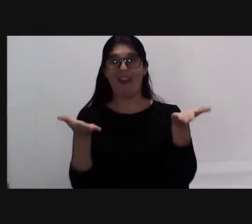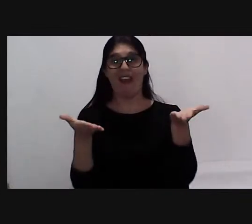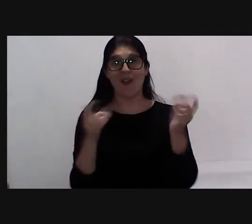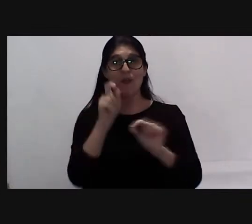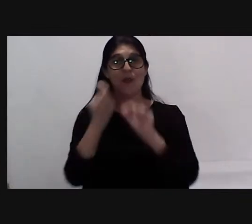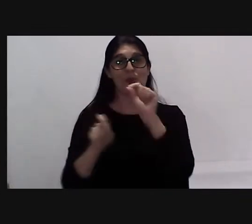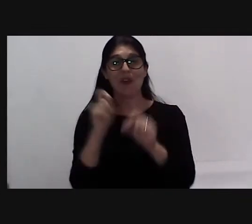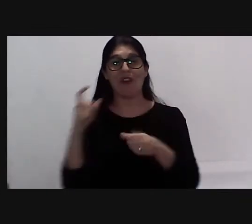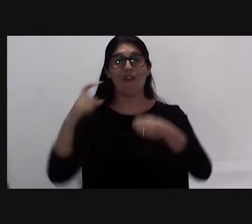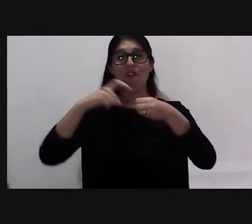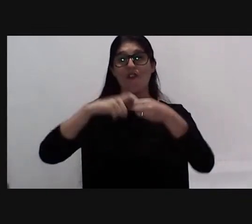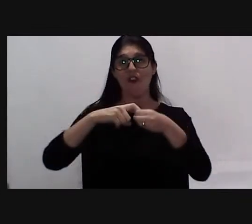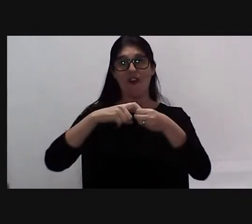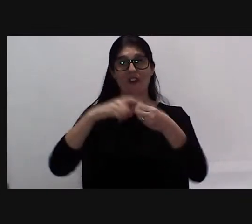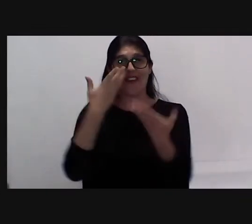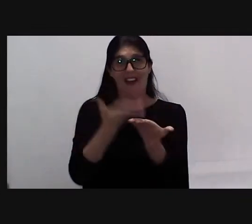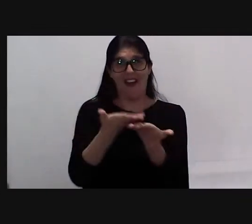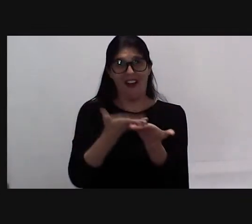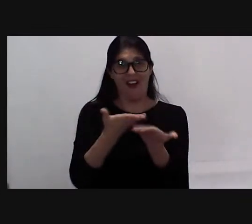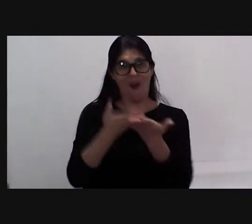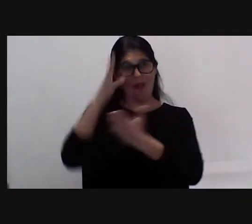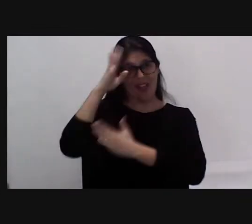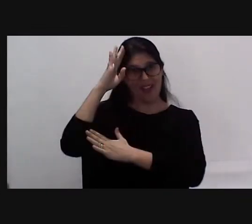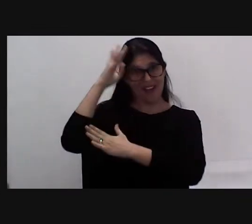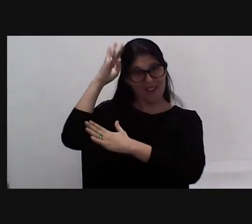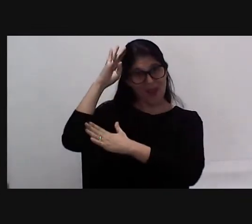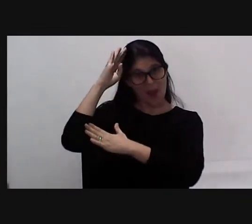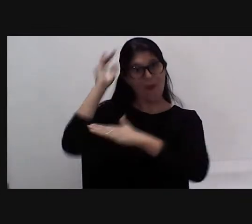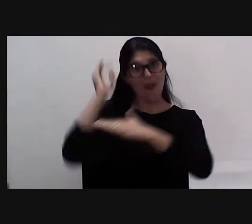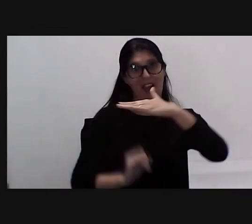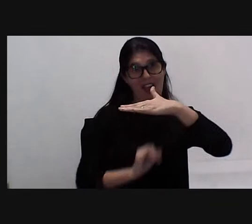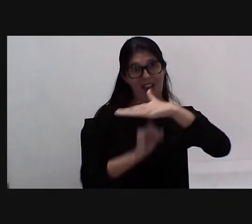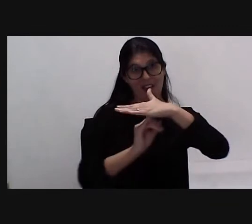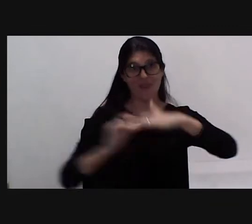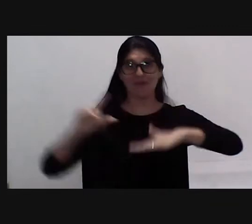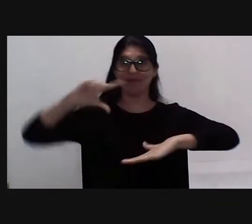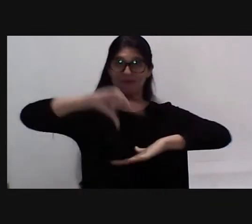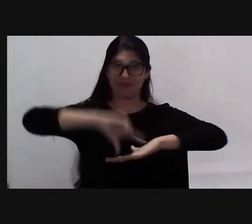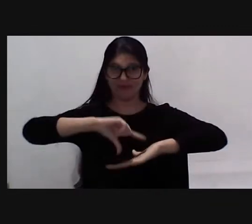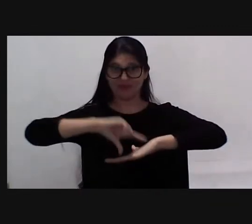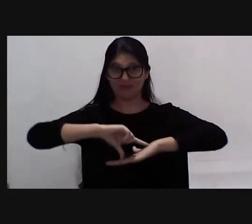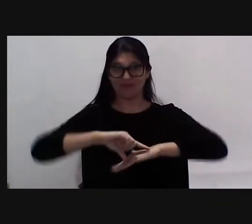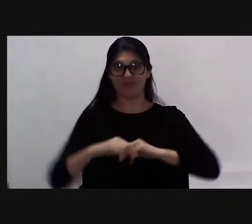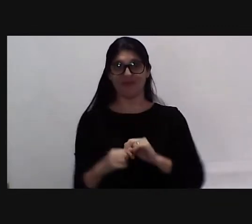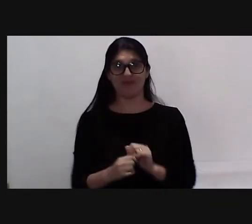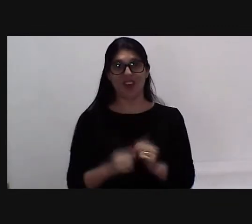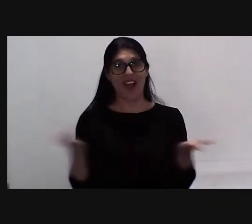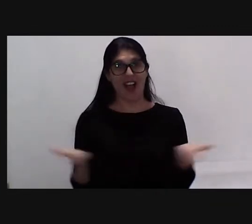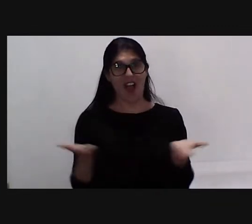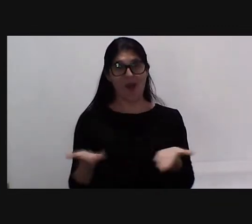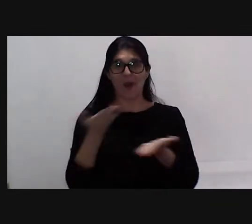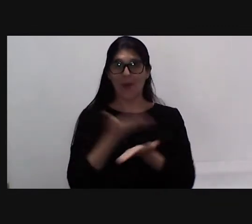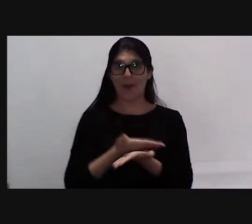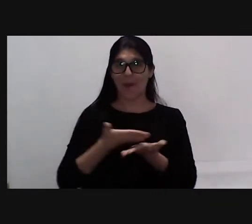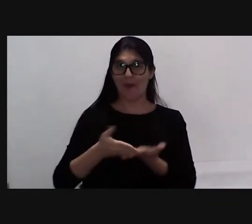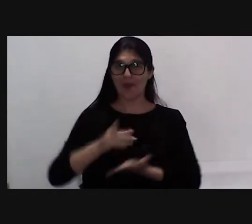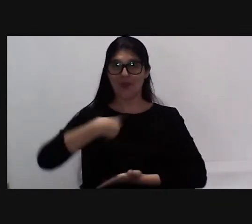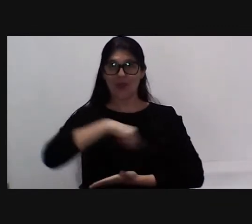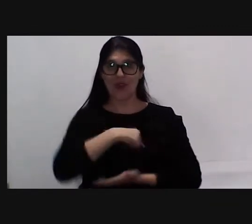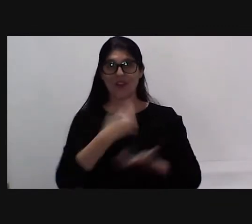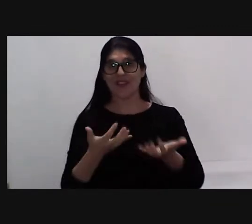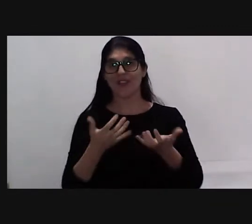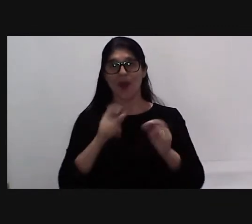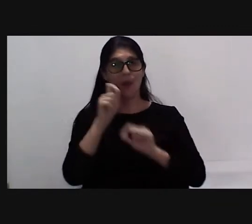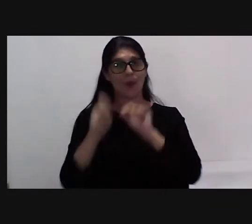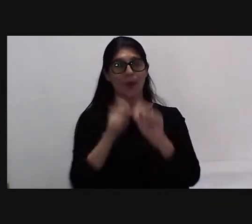nossas atividades acadêmicas do IFRS Campus Alvorada. E para esse início, nós gostaríamos de trazer um vídeo